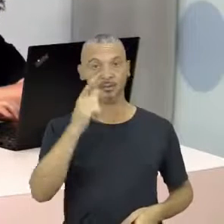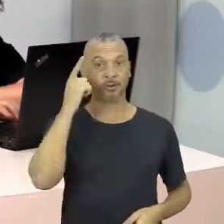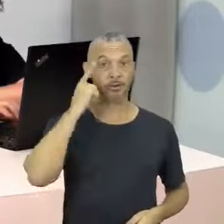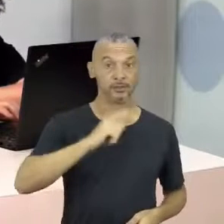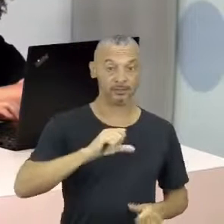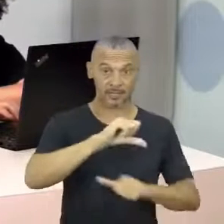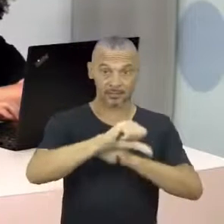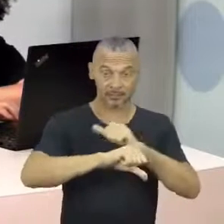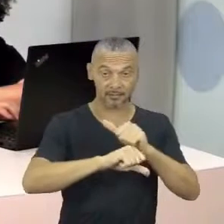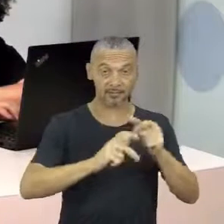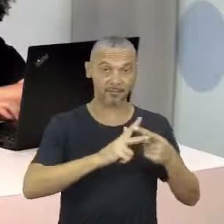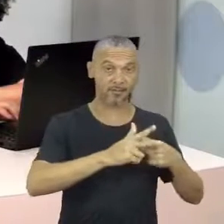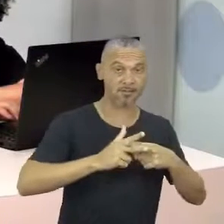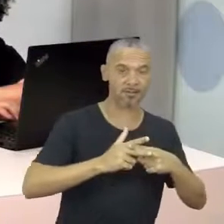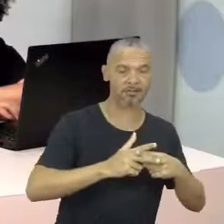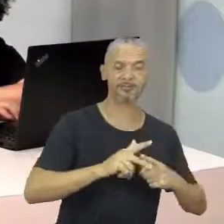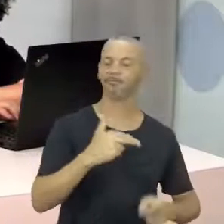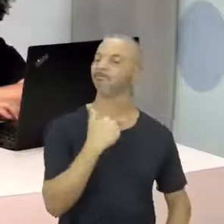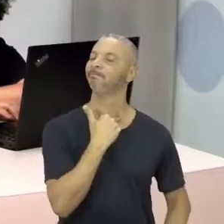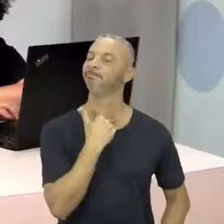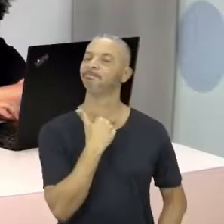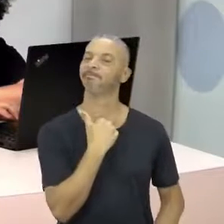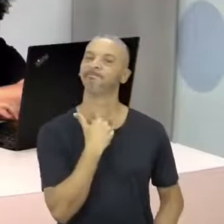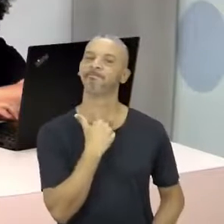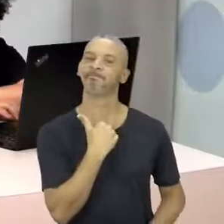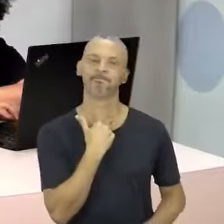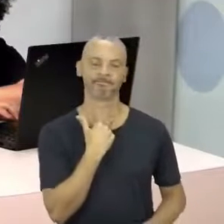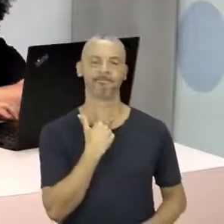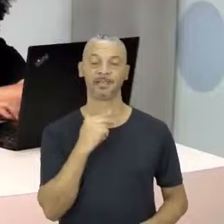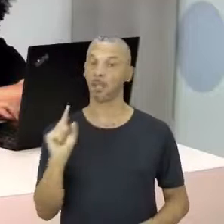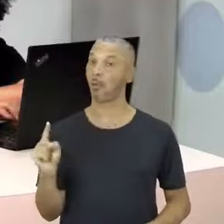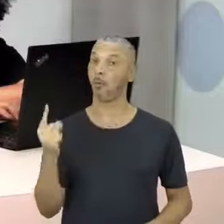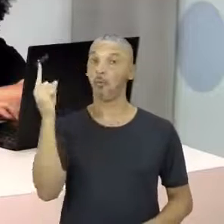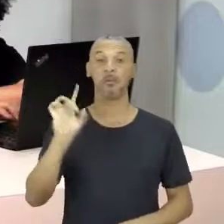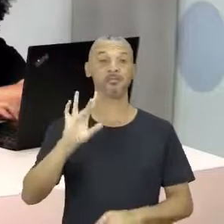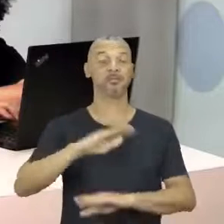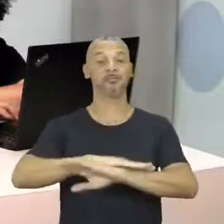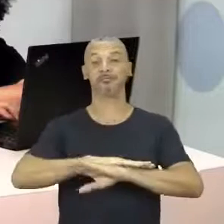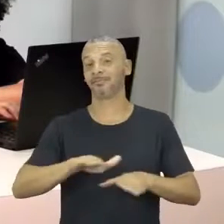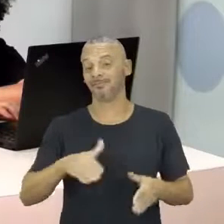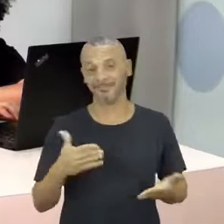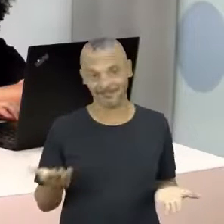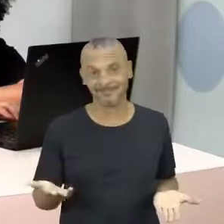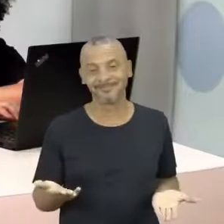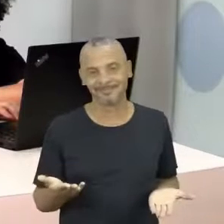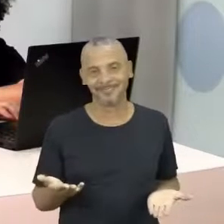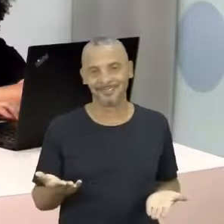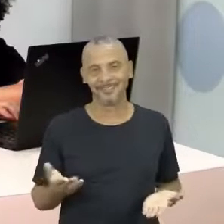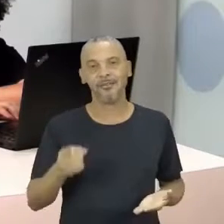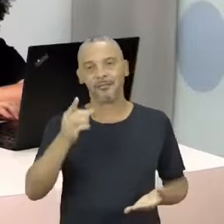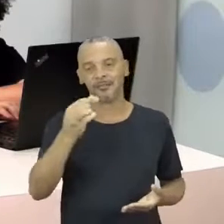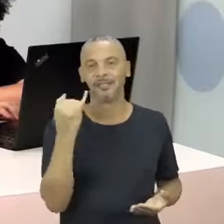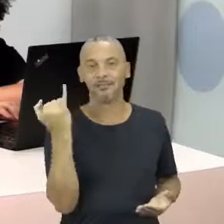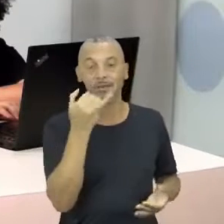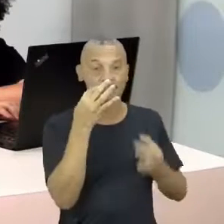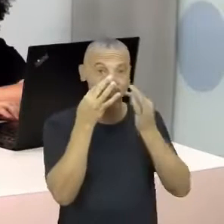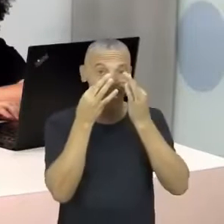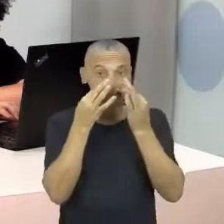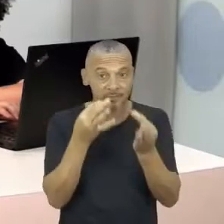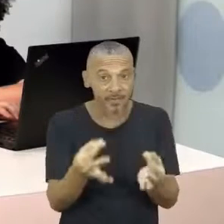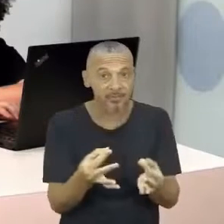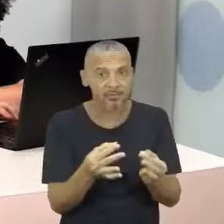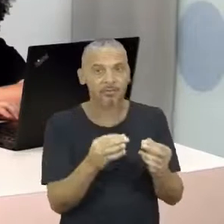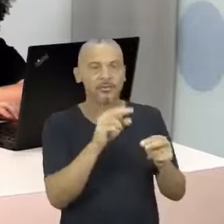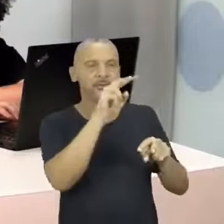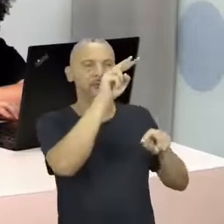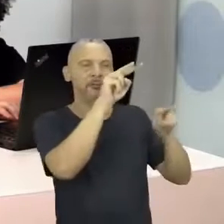refazer essa inscrição. Ela é autodeclaratória e você vai fazer uma única vez, tá bom? Então, é só para que vocês